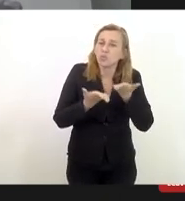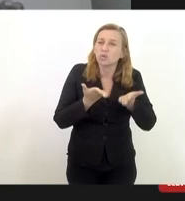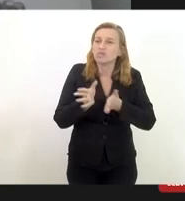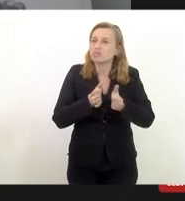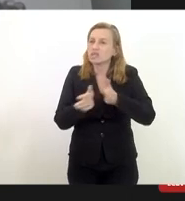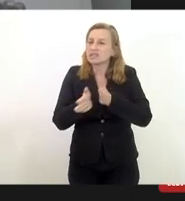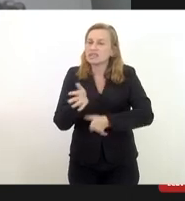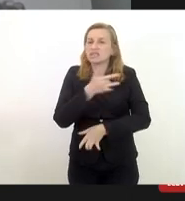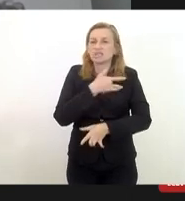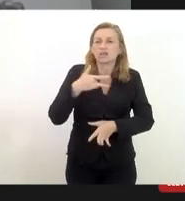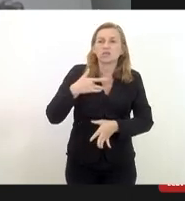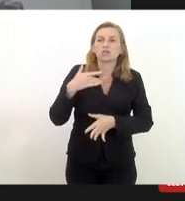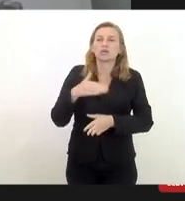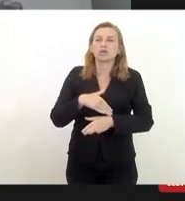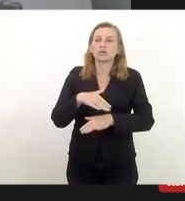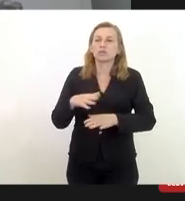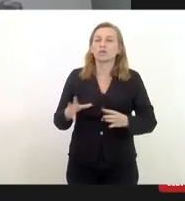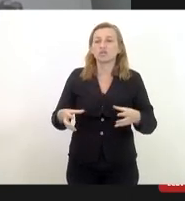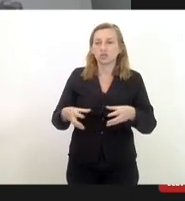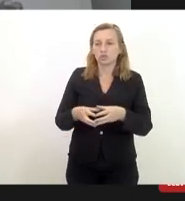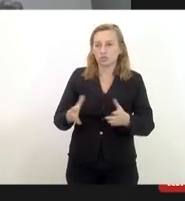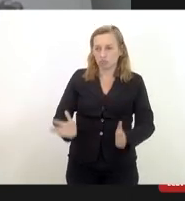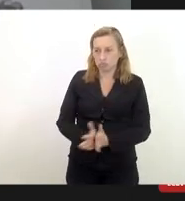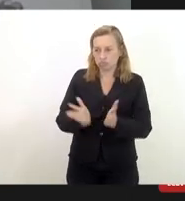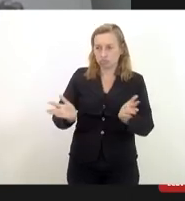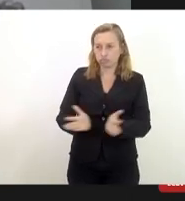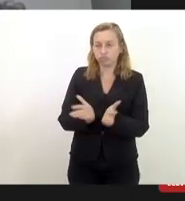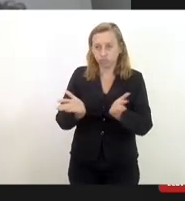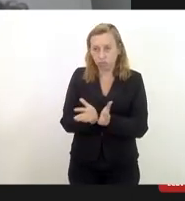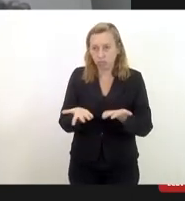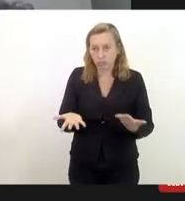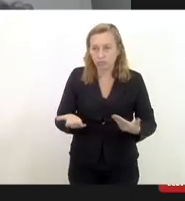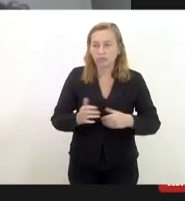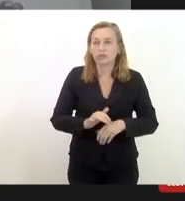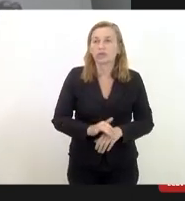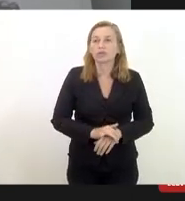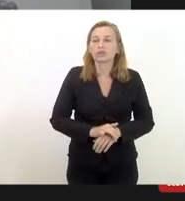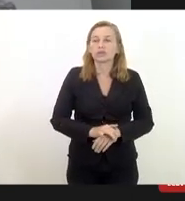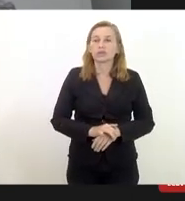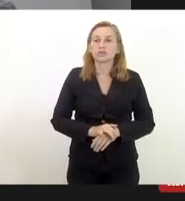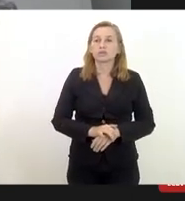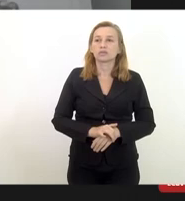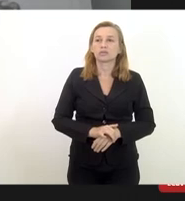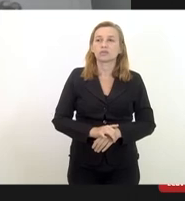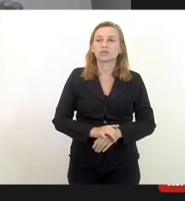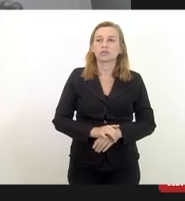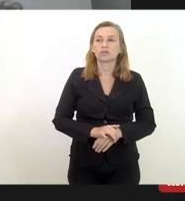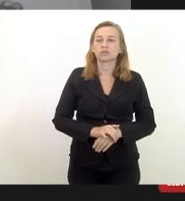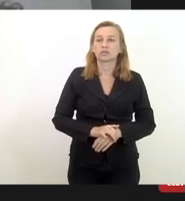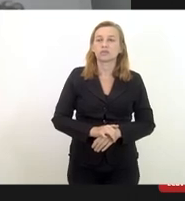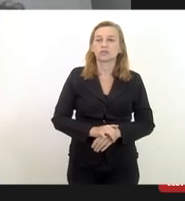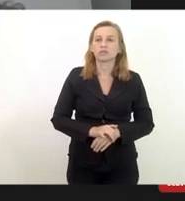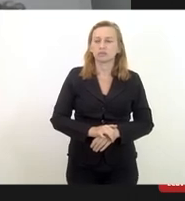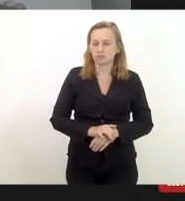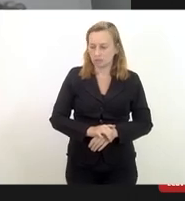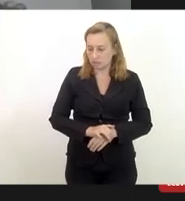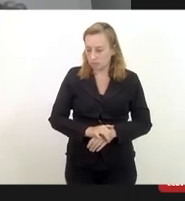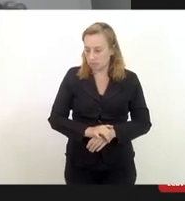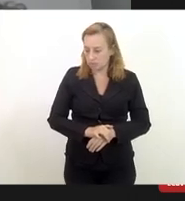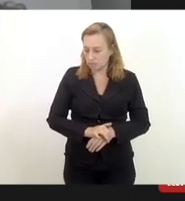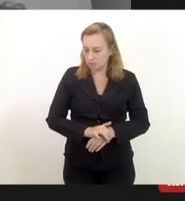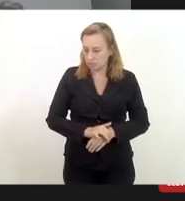saúde para essa população marginalizada. tem, não temos